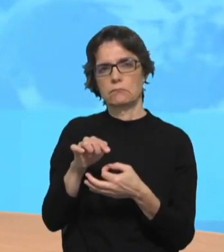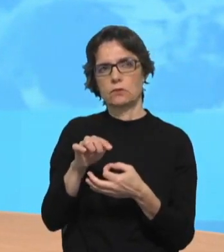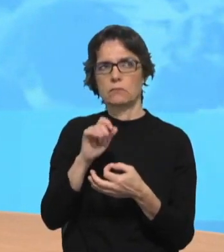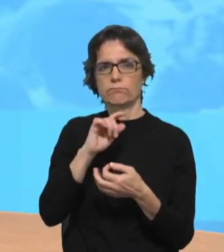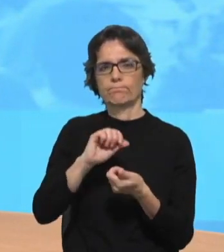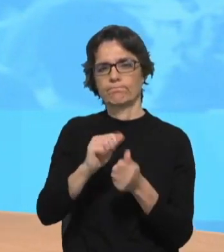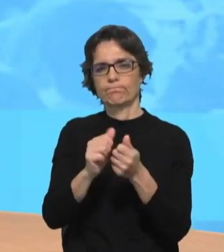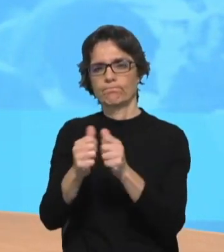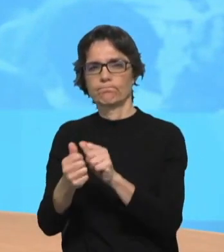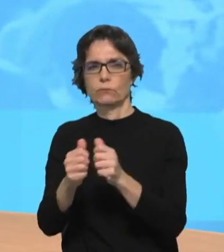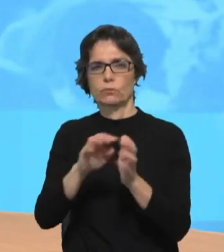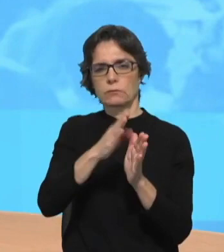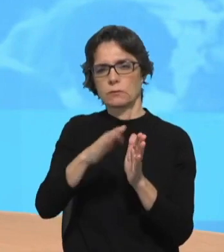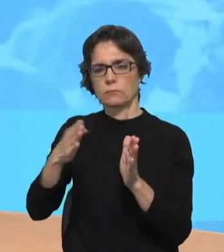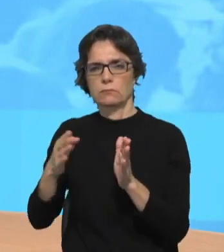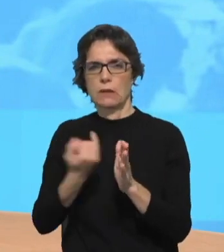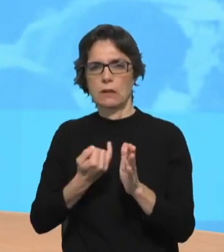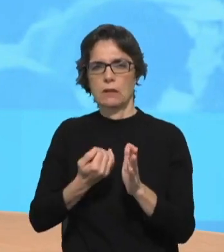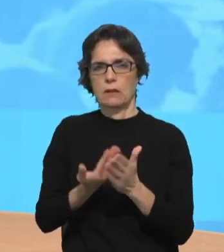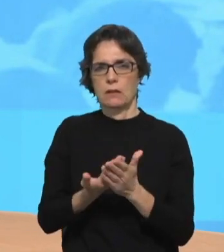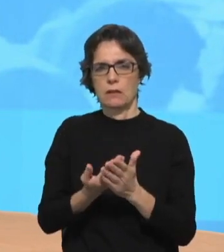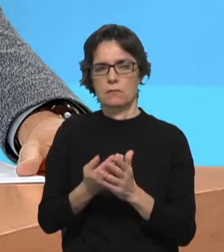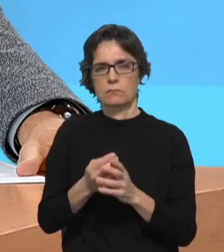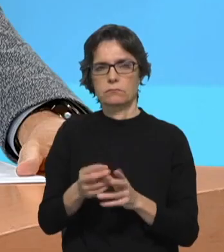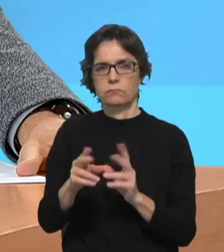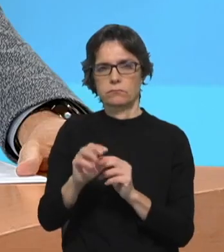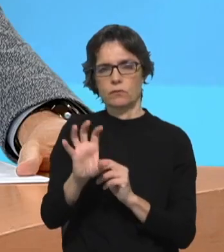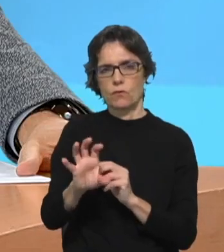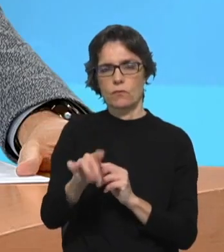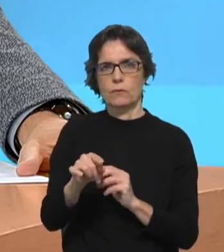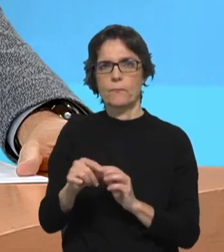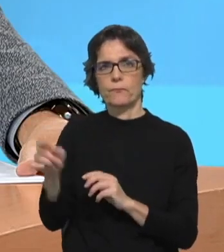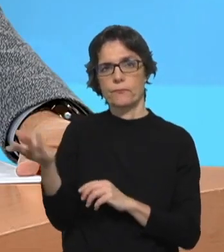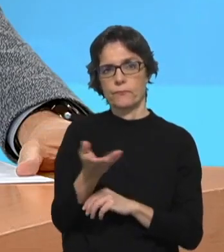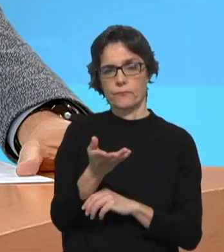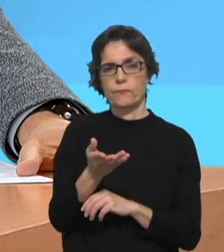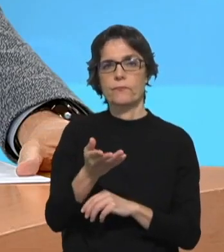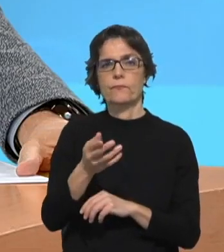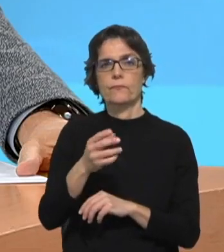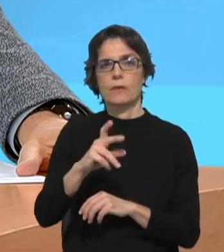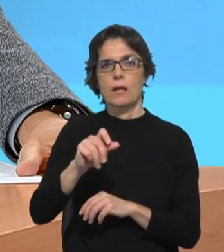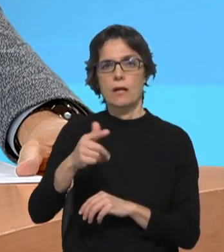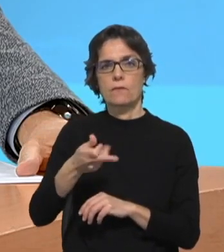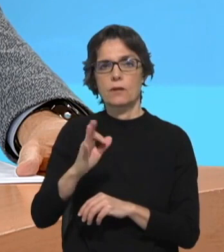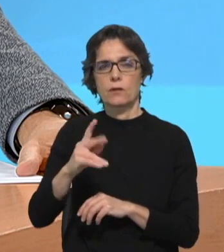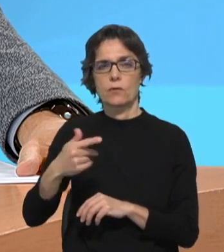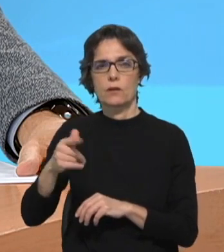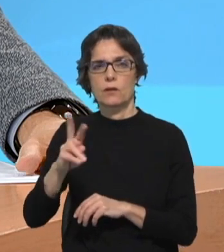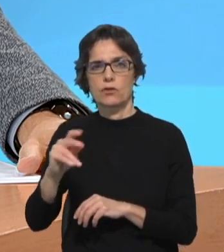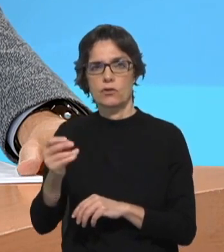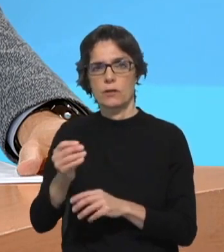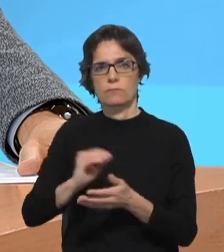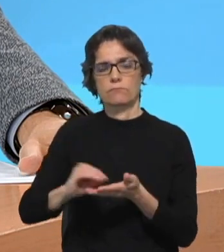altera as identidades. Está connosco o Alfredo Teixeira, que coordena a obra Religião, Território e Identidade,